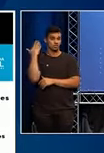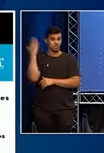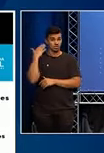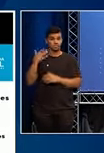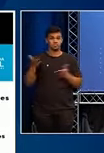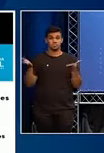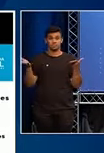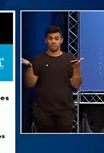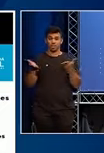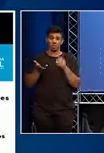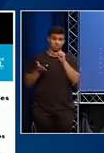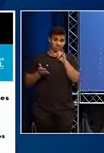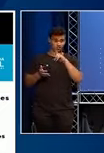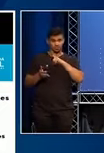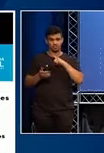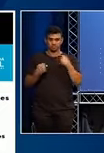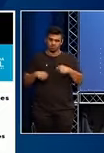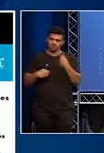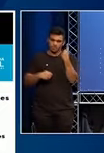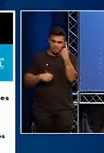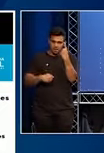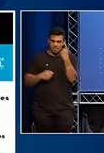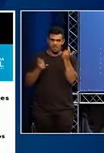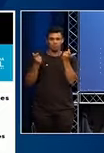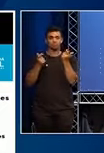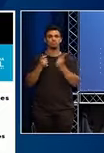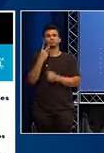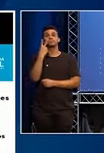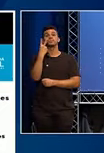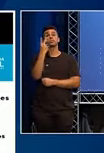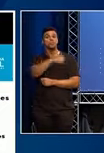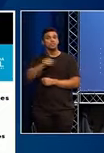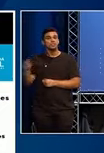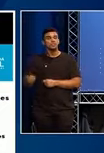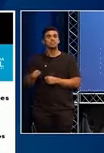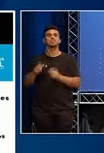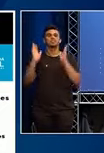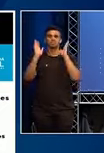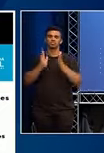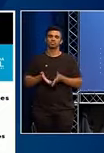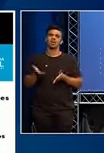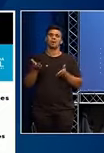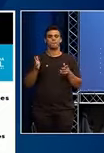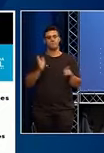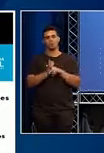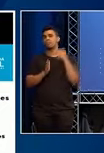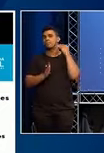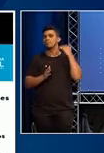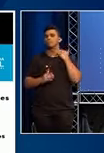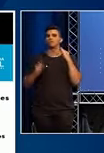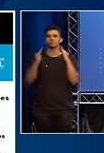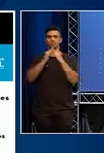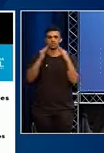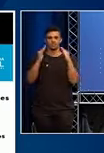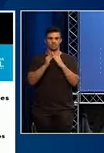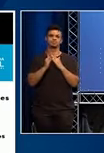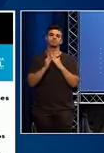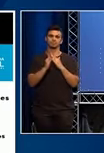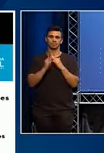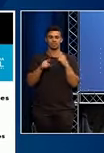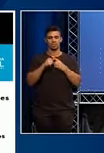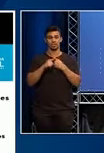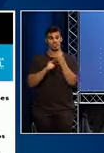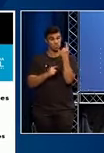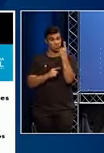da habitação, você tem que ser o 1º. 2 meses depois, nós éramos o banco da habitação, porque éramos o 1º, não só